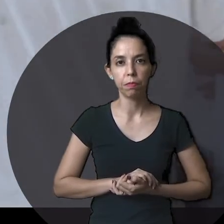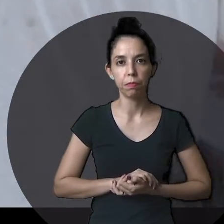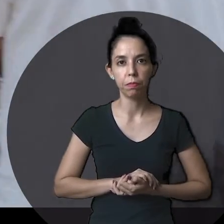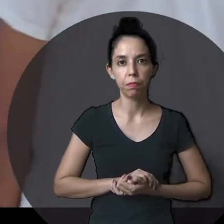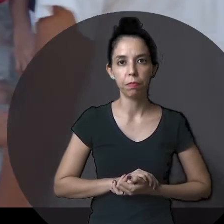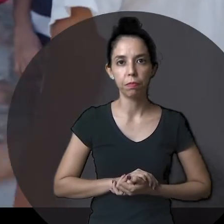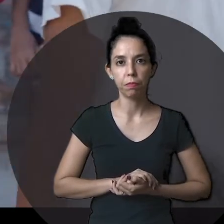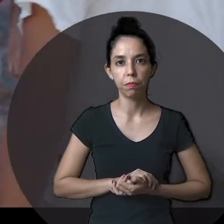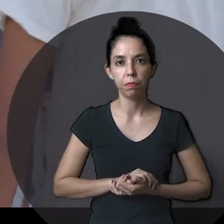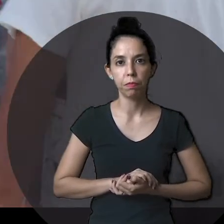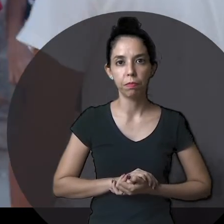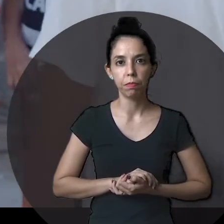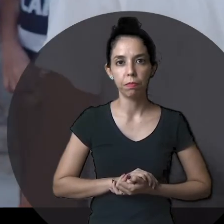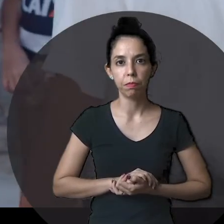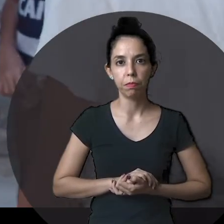Thiago. Opa.